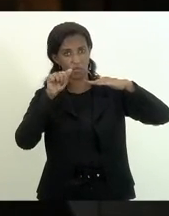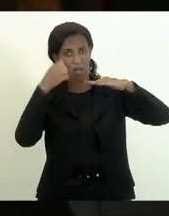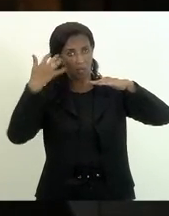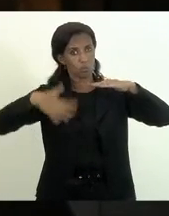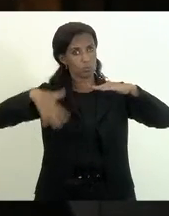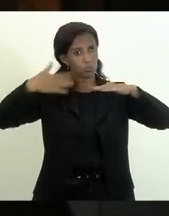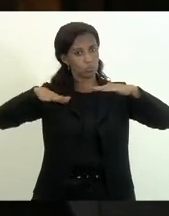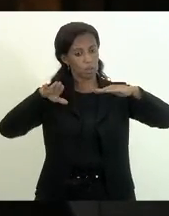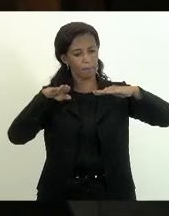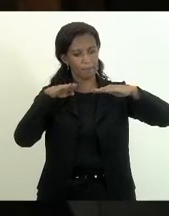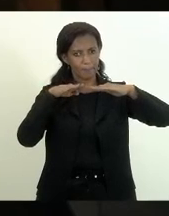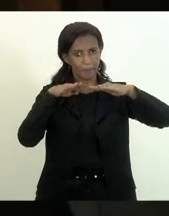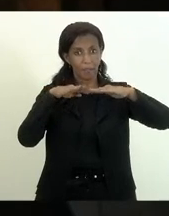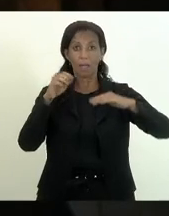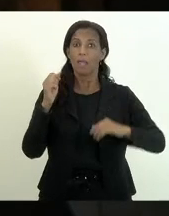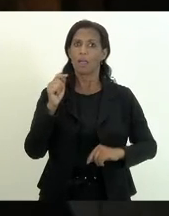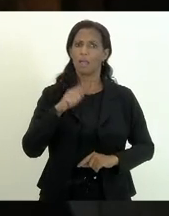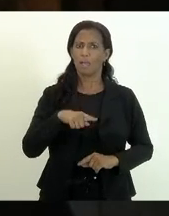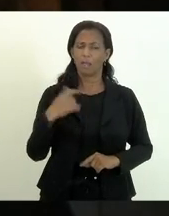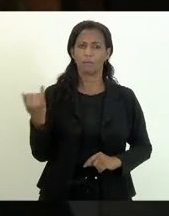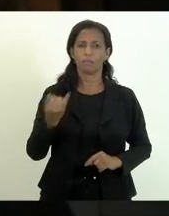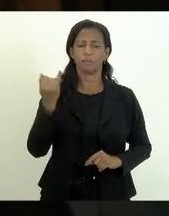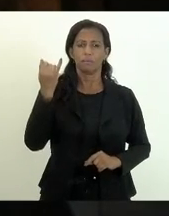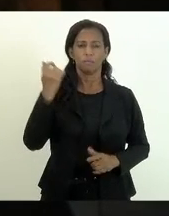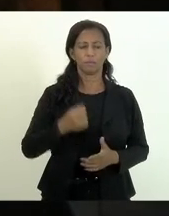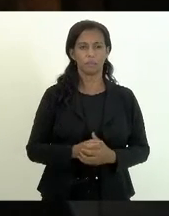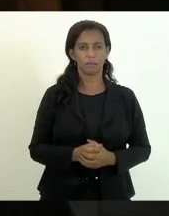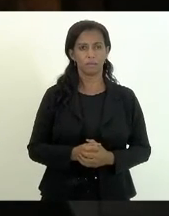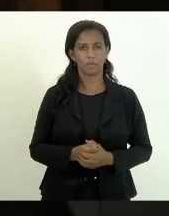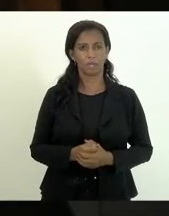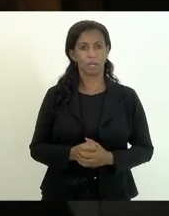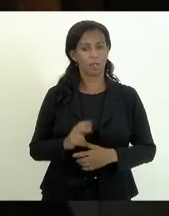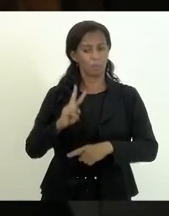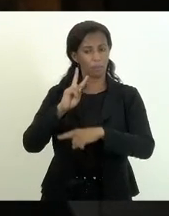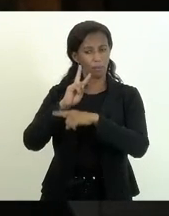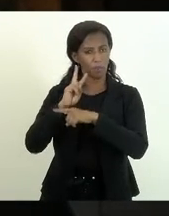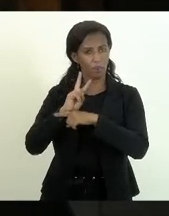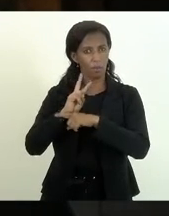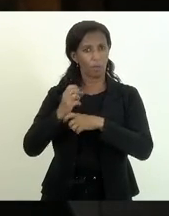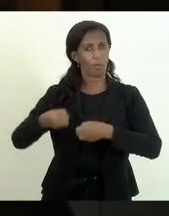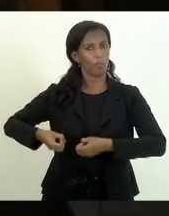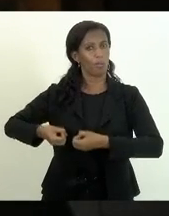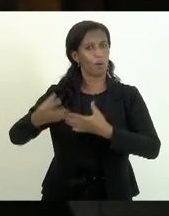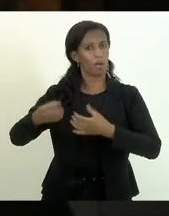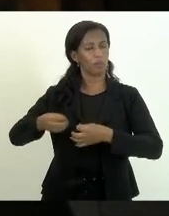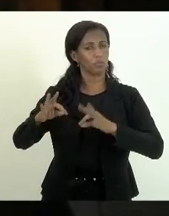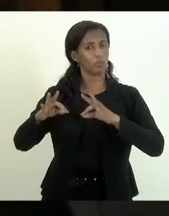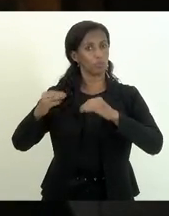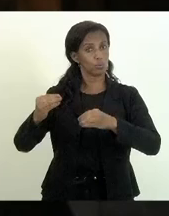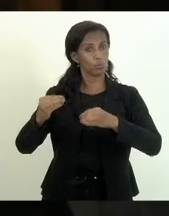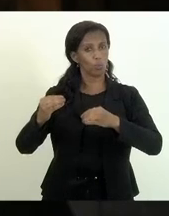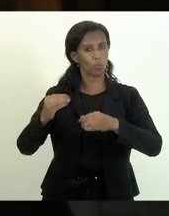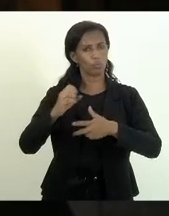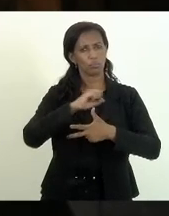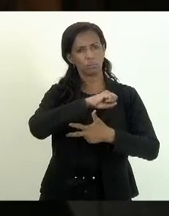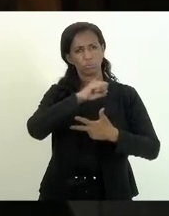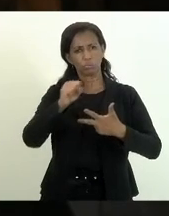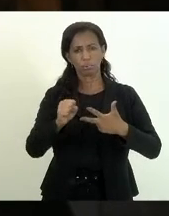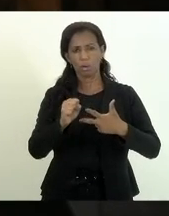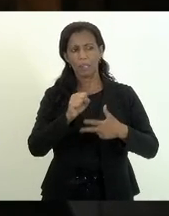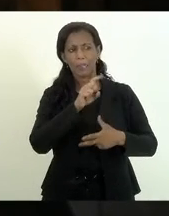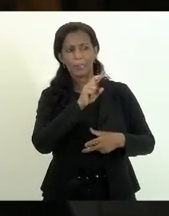dentemente a fundamental porque ele é segura o gasto de todos os poderes por isso é teto de gastos